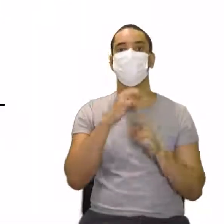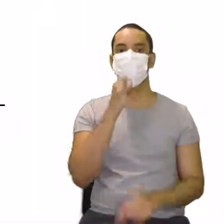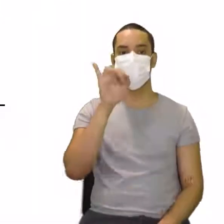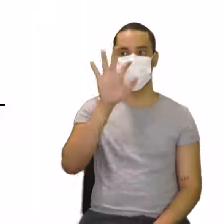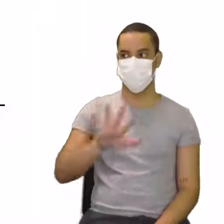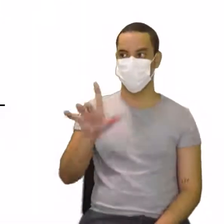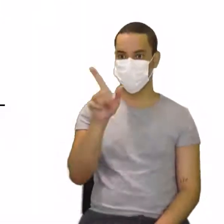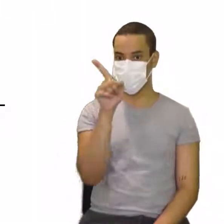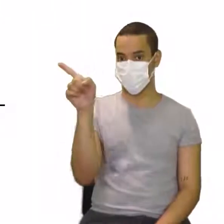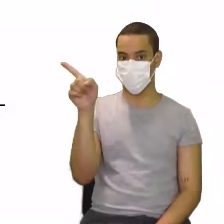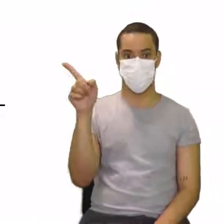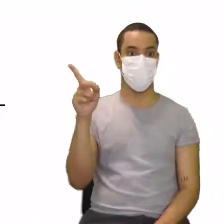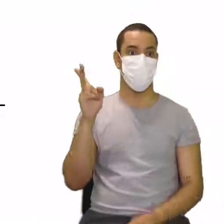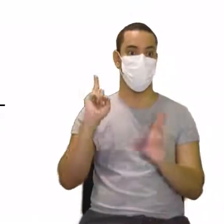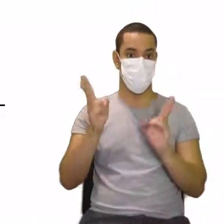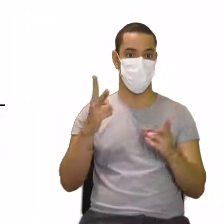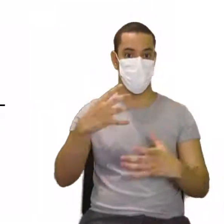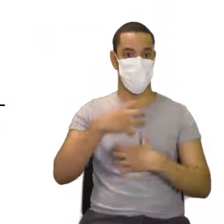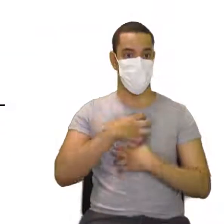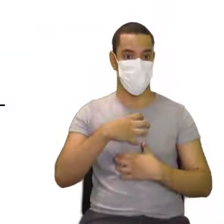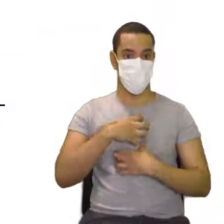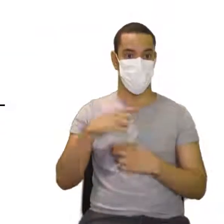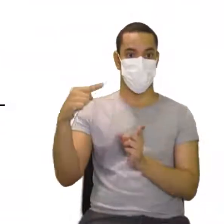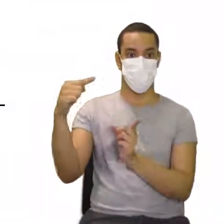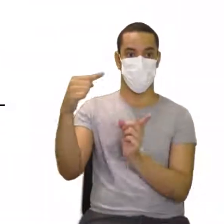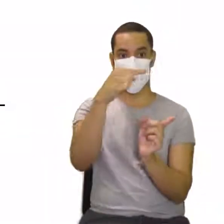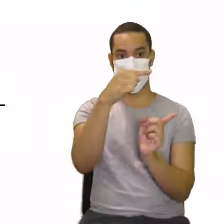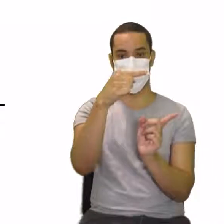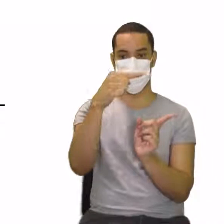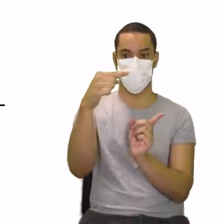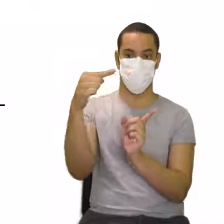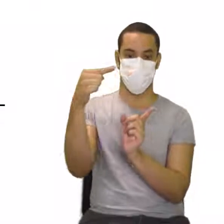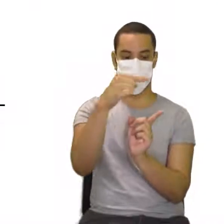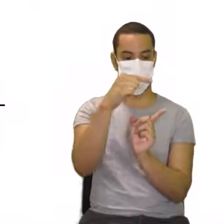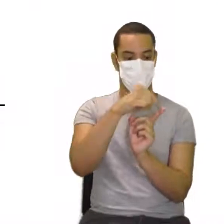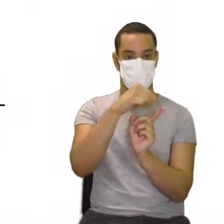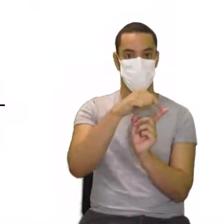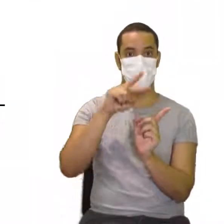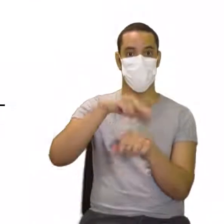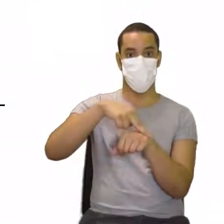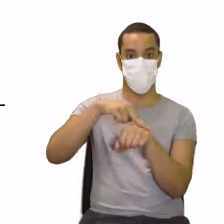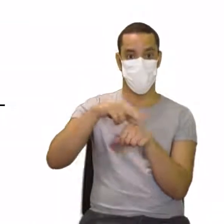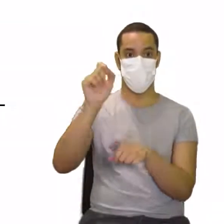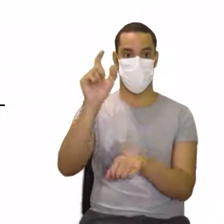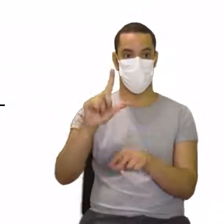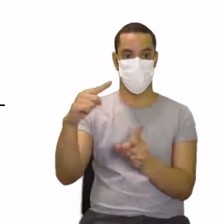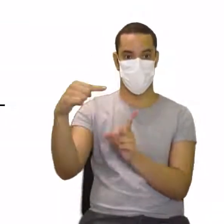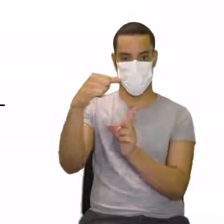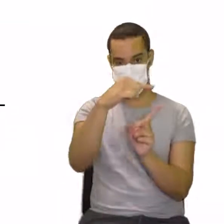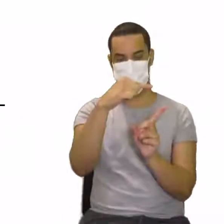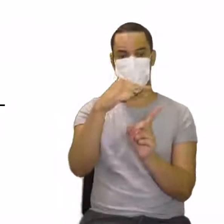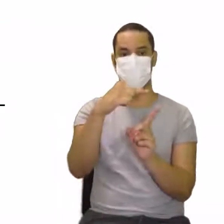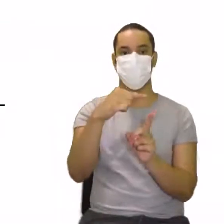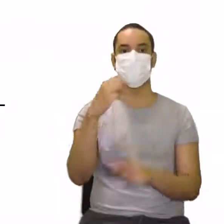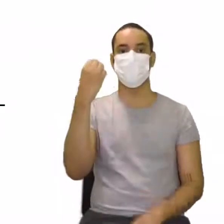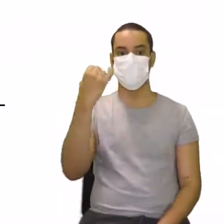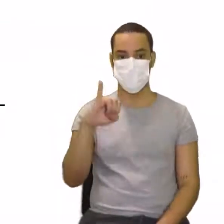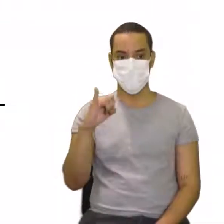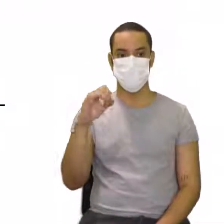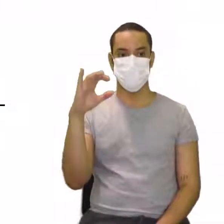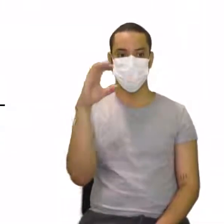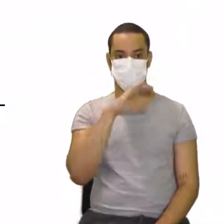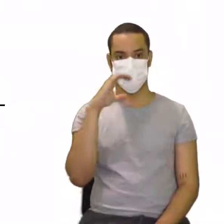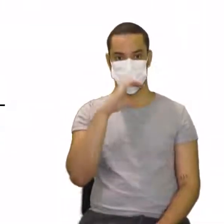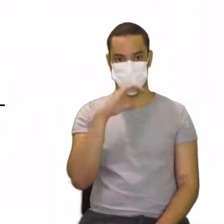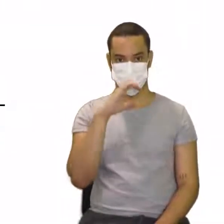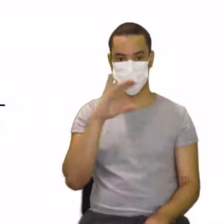também está no mesmo sentido, ok? E aqui nós temos a seguinte informação. Quando a velocidade aí